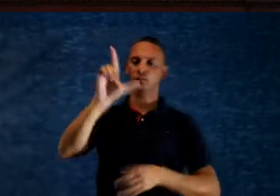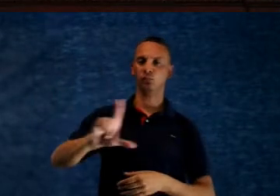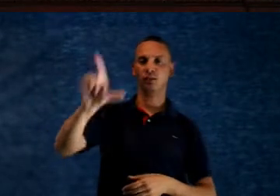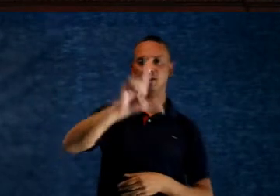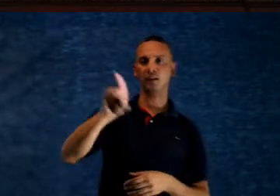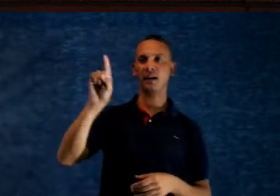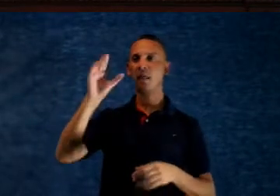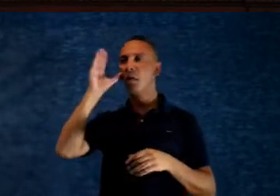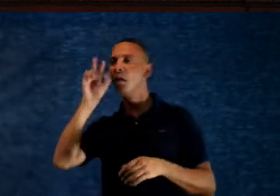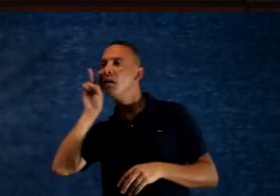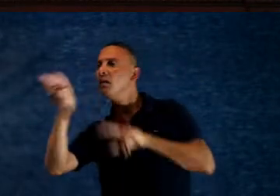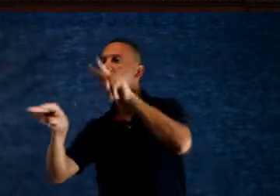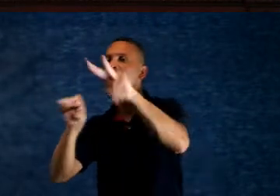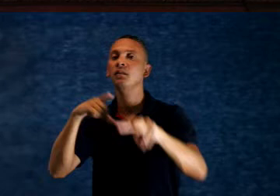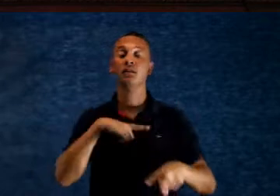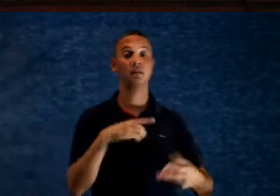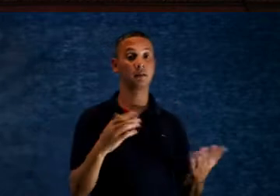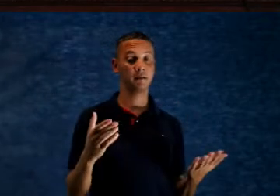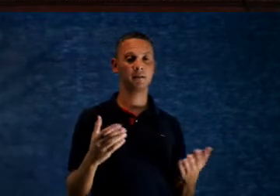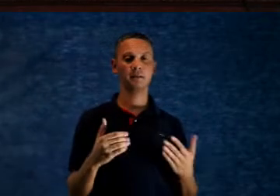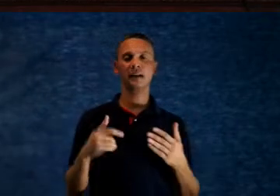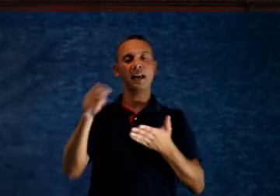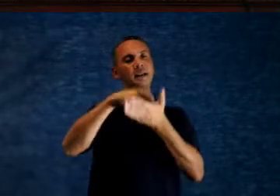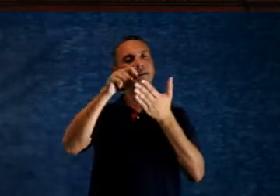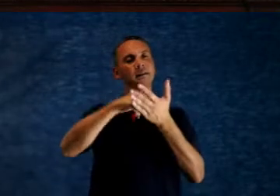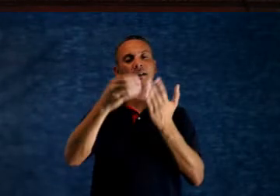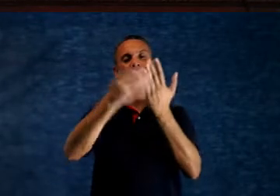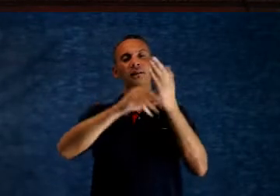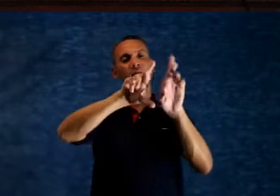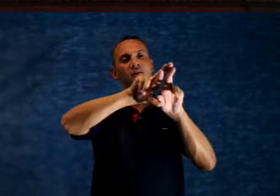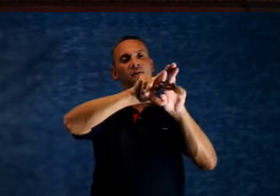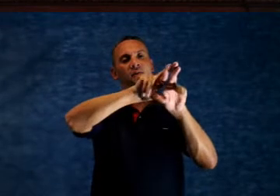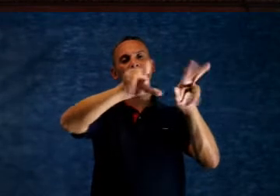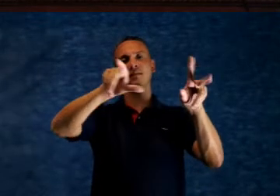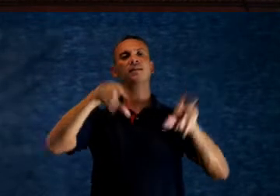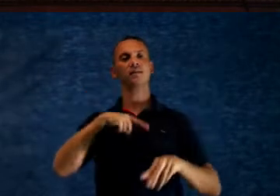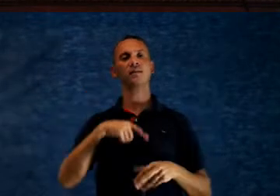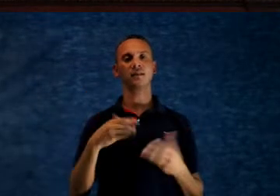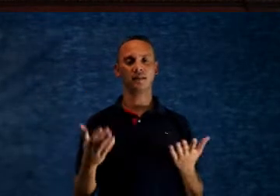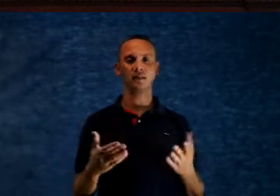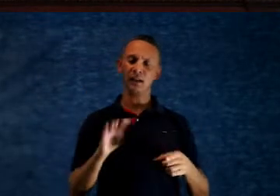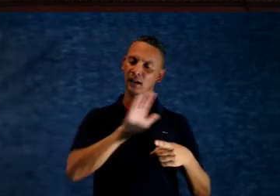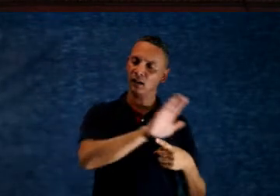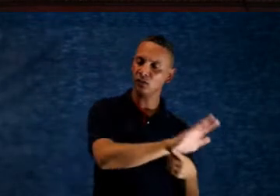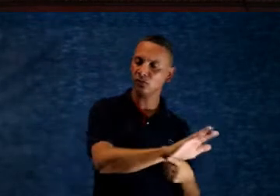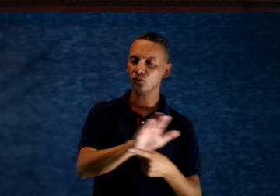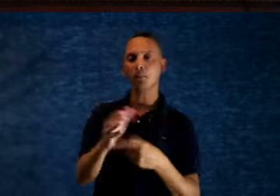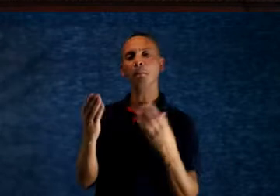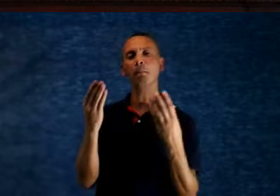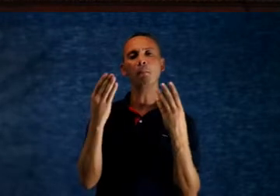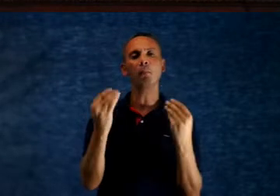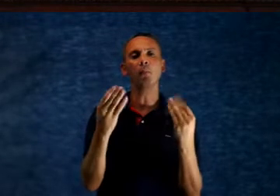que ela testemunhou. Resenhou vários livros, valorizou a obra de vários autores, contribuiu para